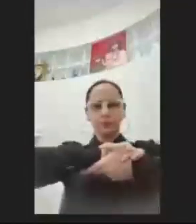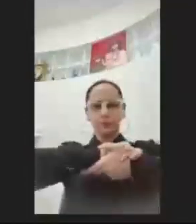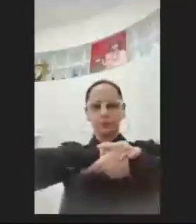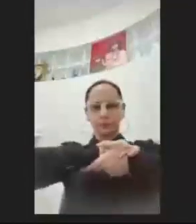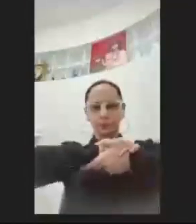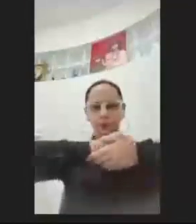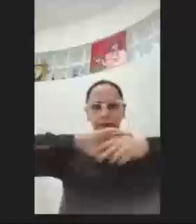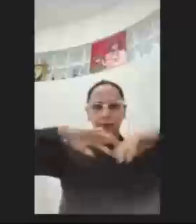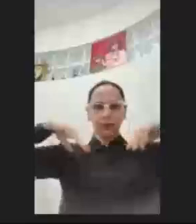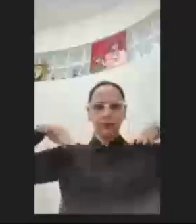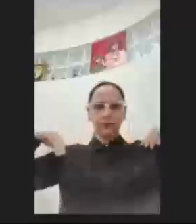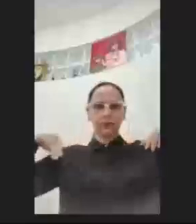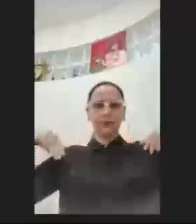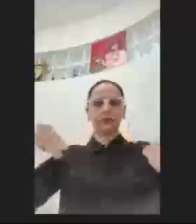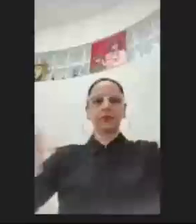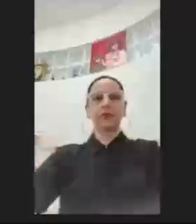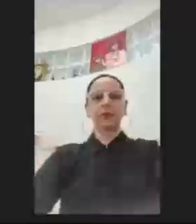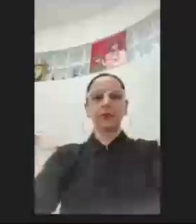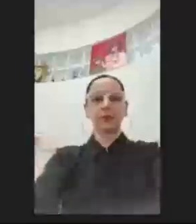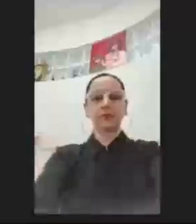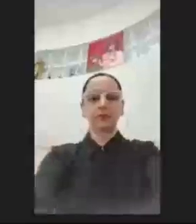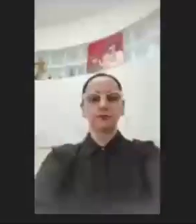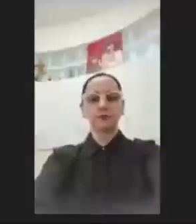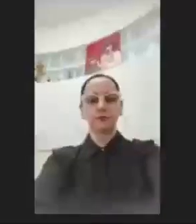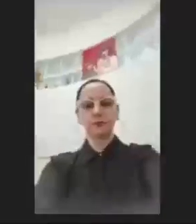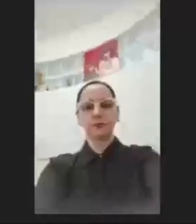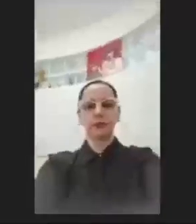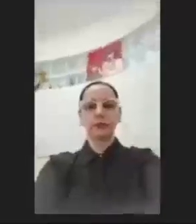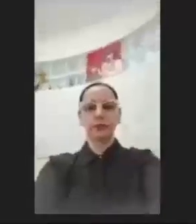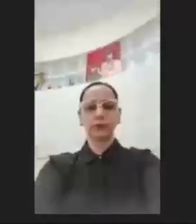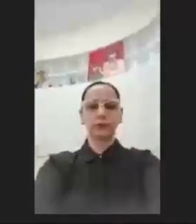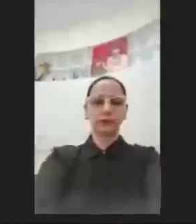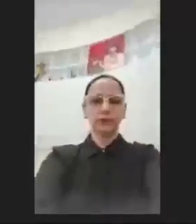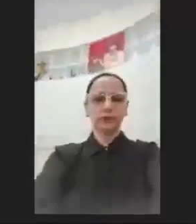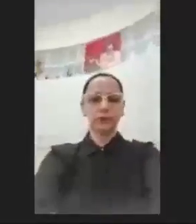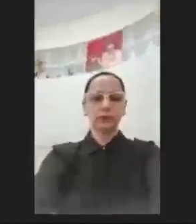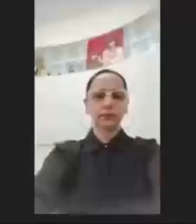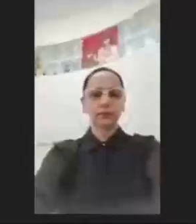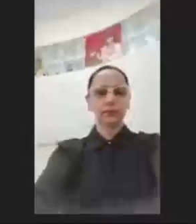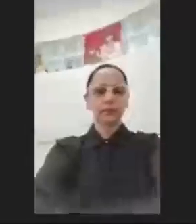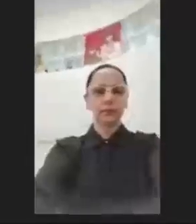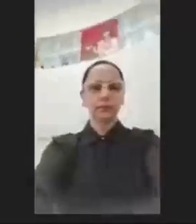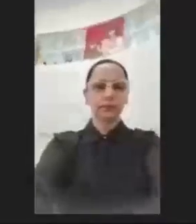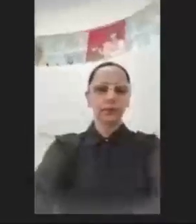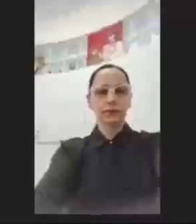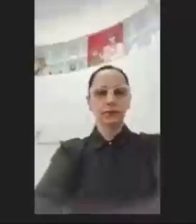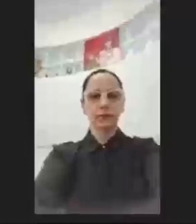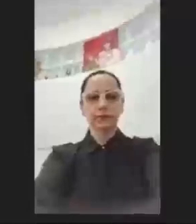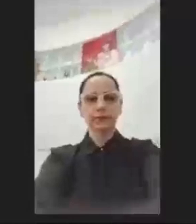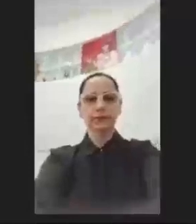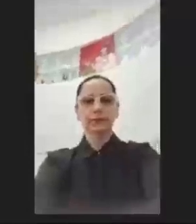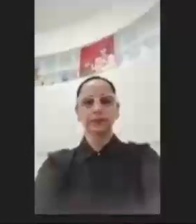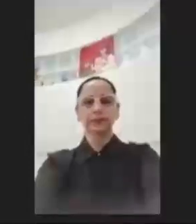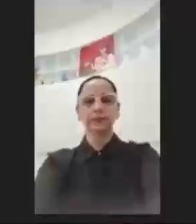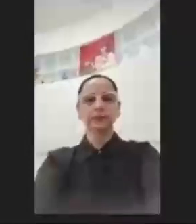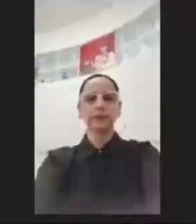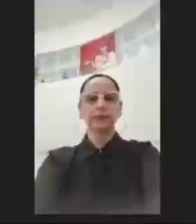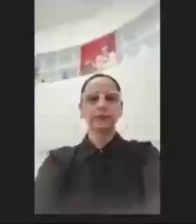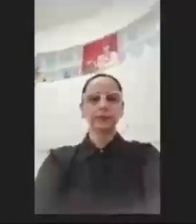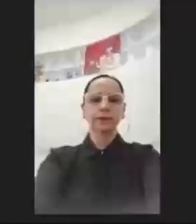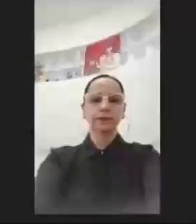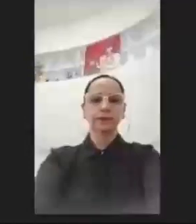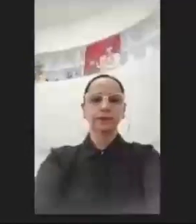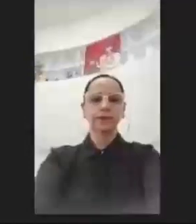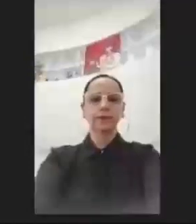falasse um pouco sobre isso, canais de atendimento, como é que isso funciona, tá? Uhum. Os dois acontecem. A gente, como é